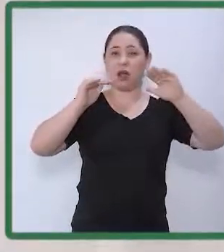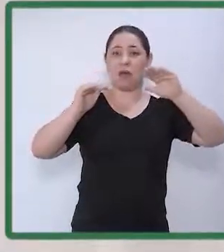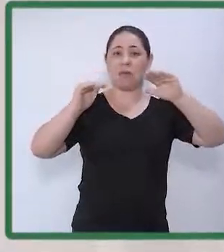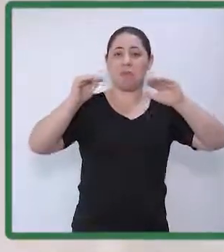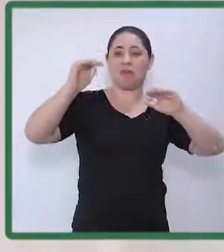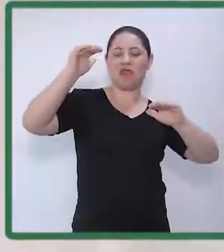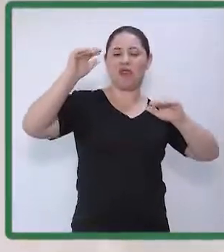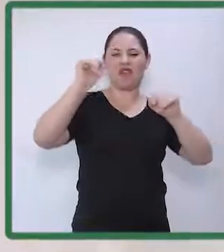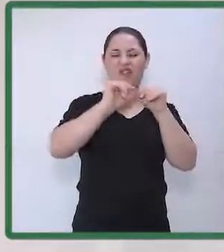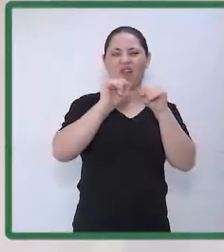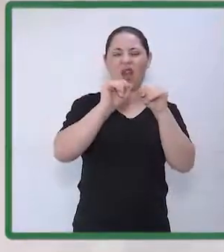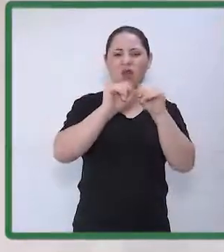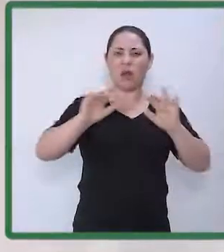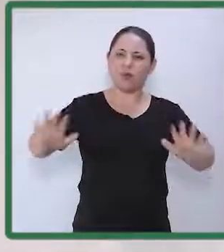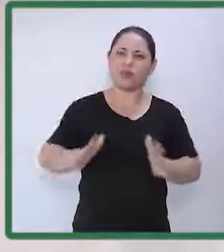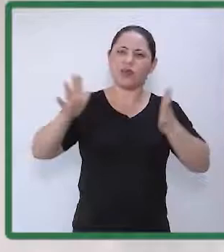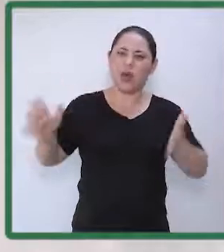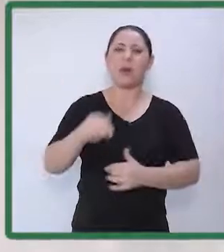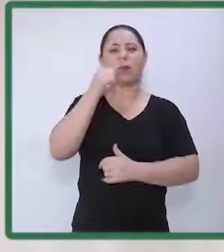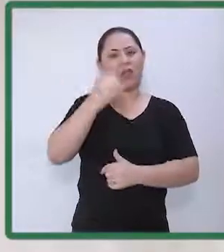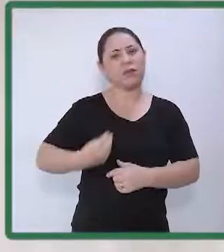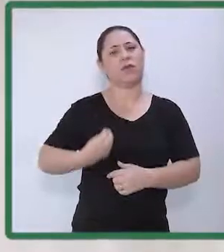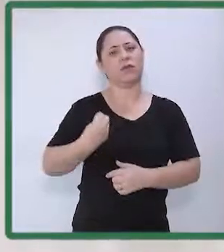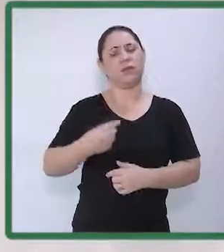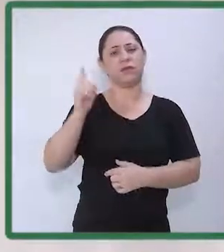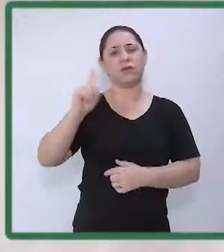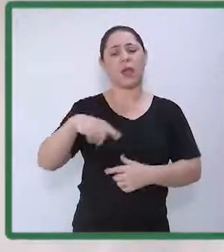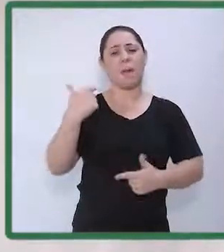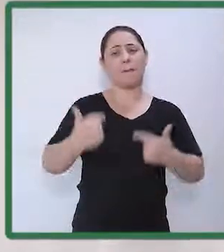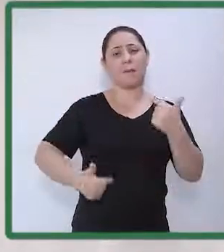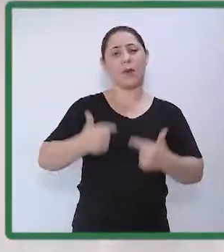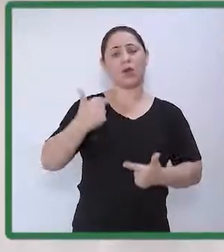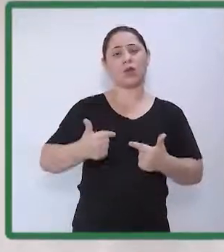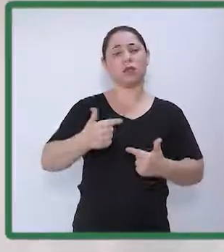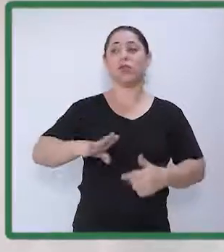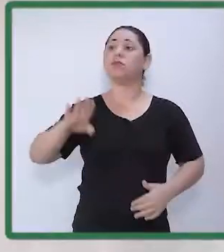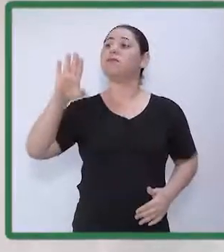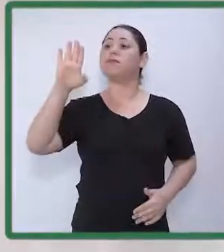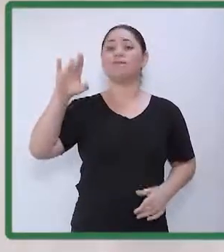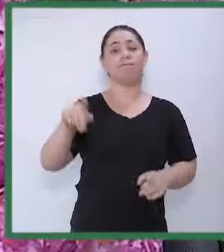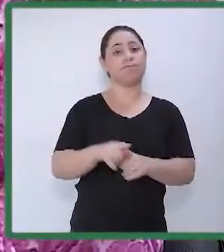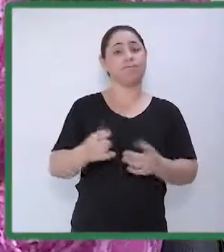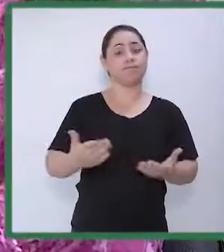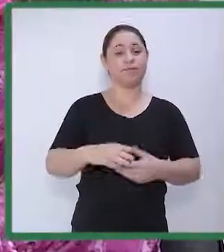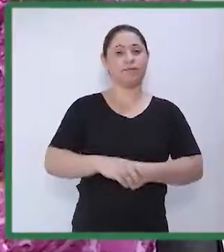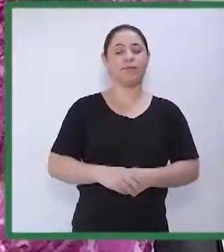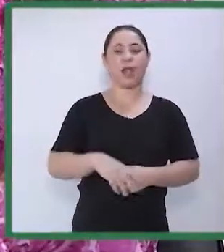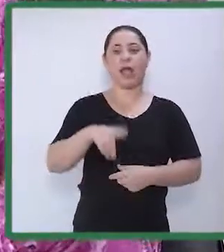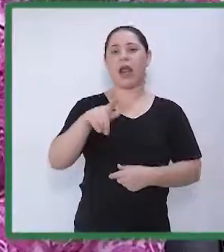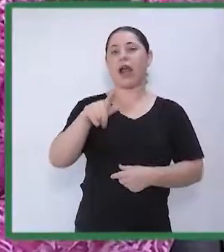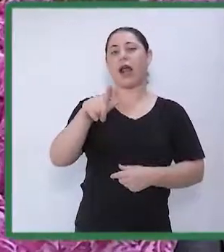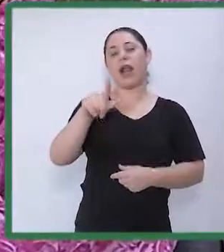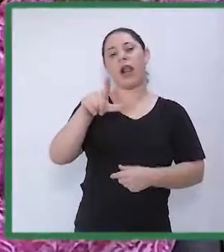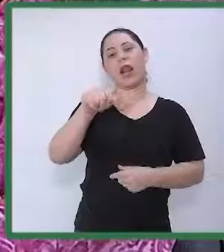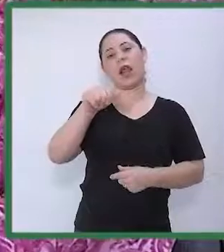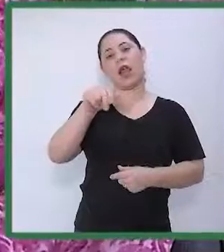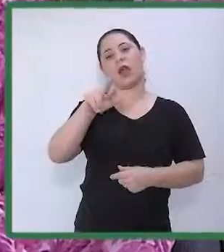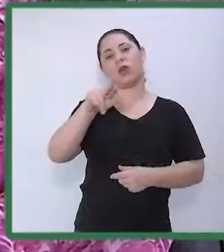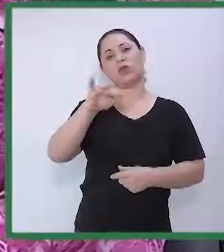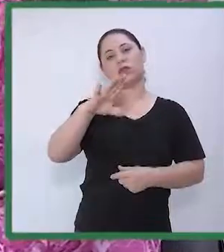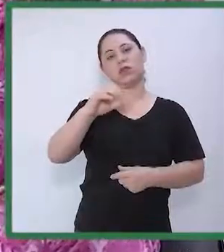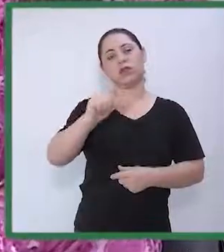certa falta de motivação de nossas mulheres participarem do pleito eleitoral. E aí, Glaucio, o que